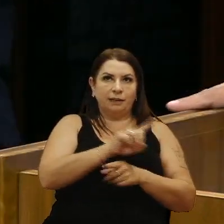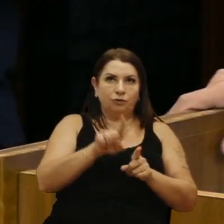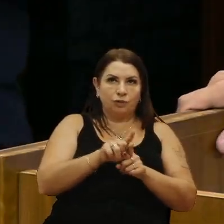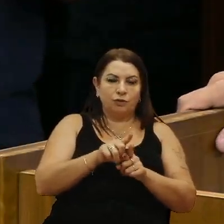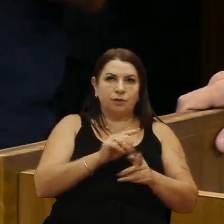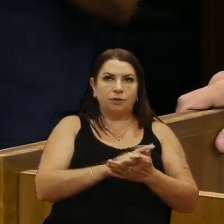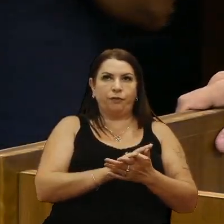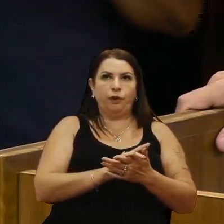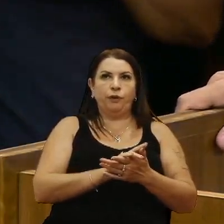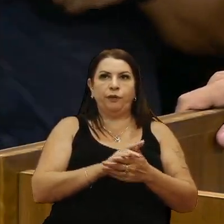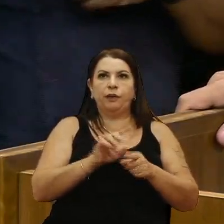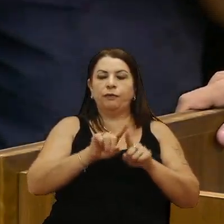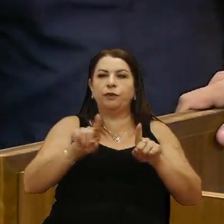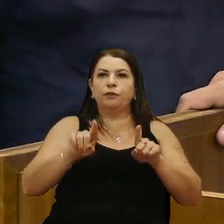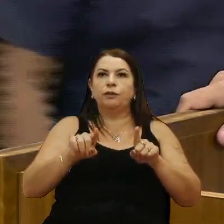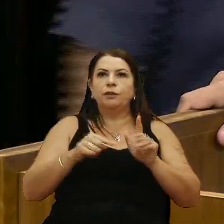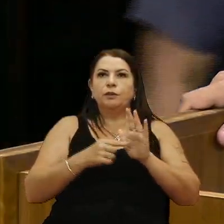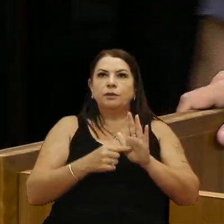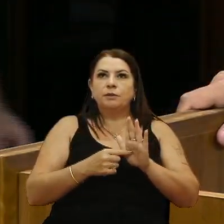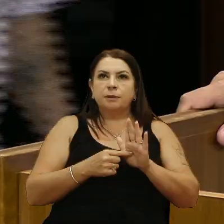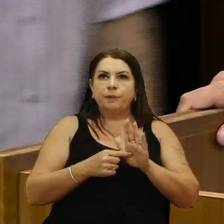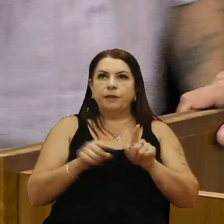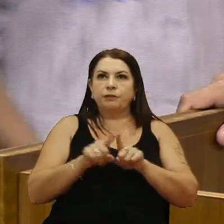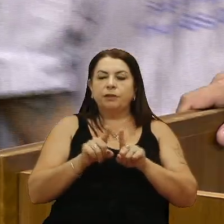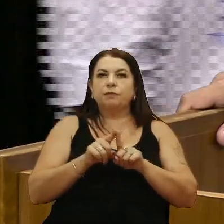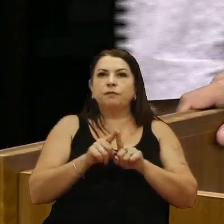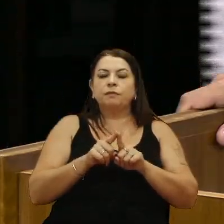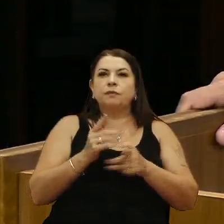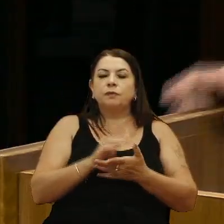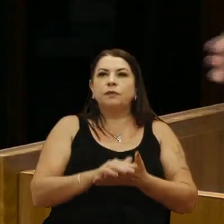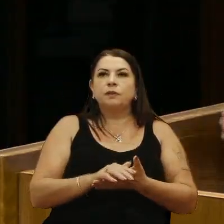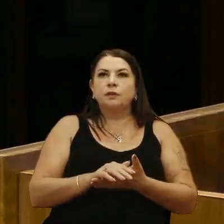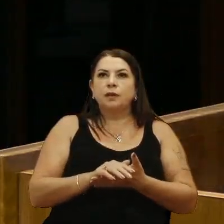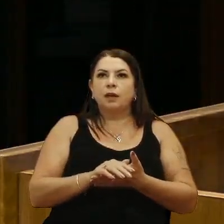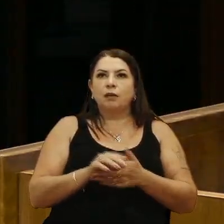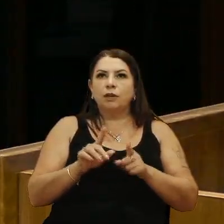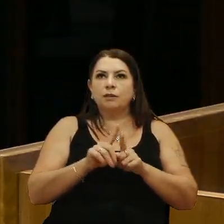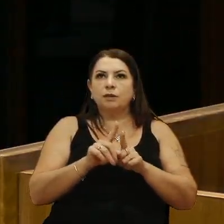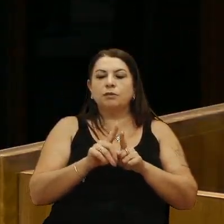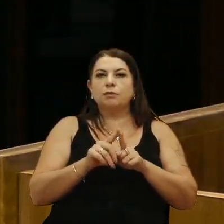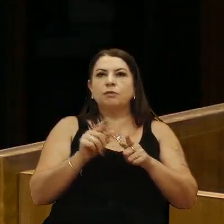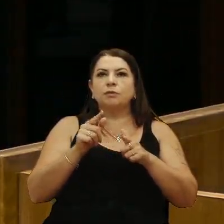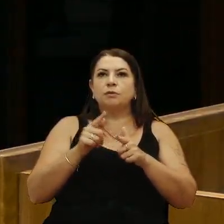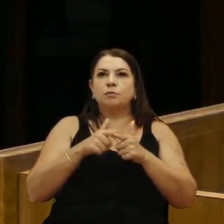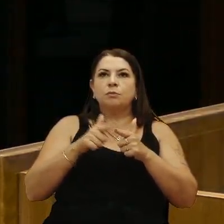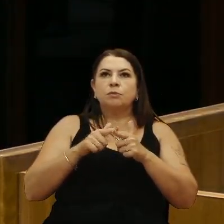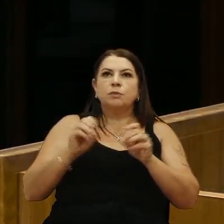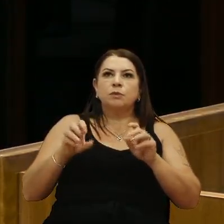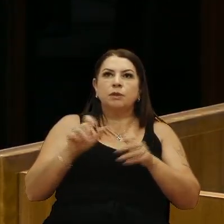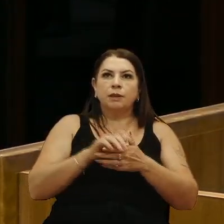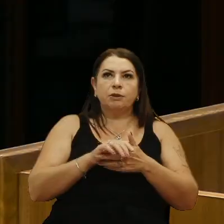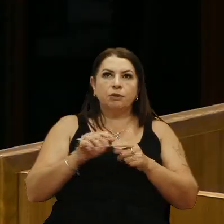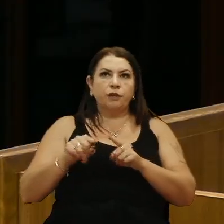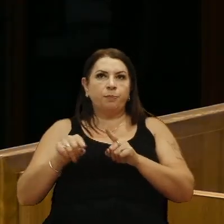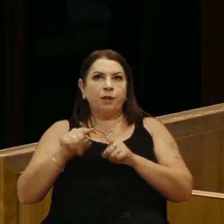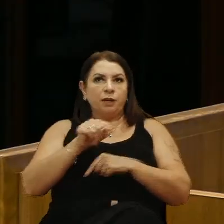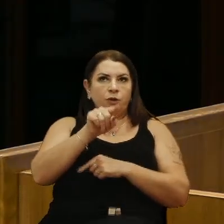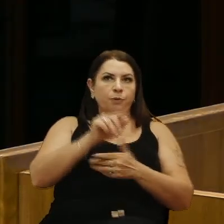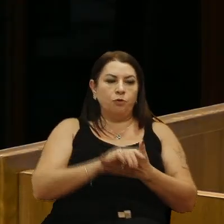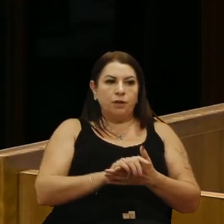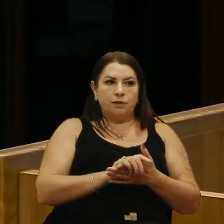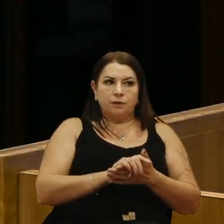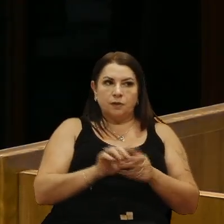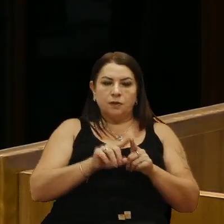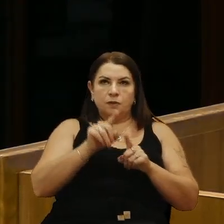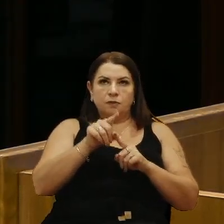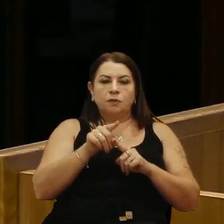ônibus. Então eu só estou preambulando nos problemas de educação e saúde, porque